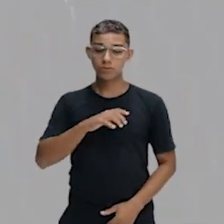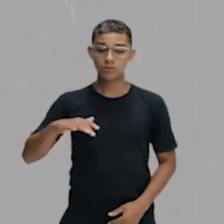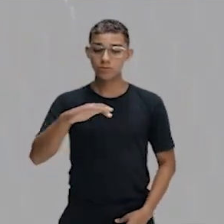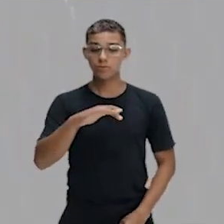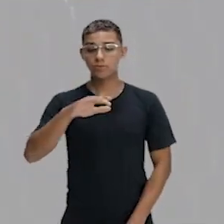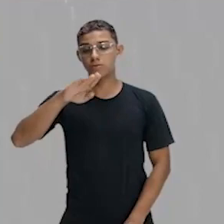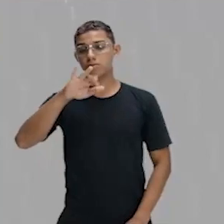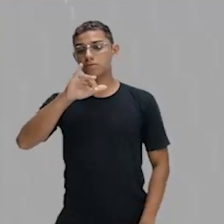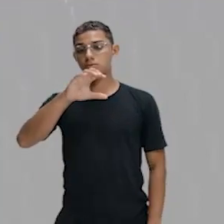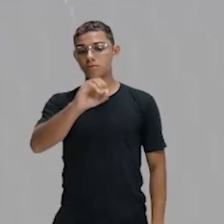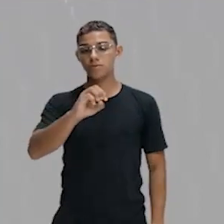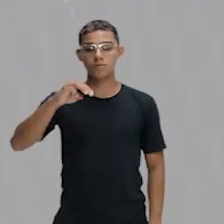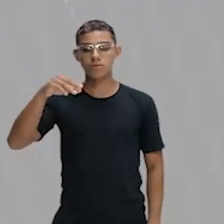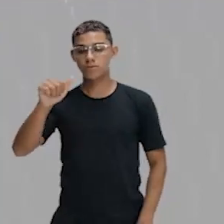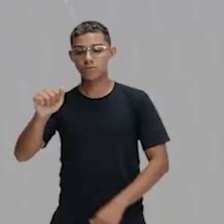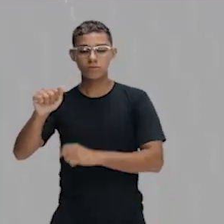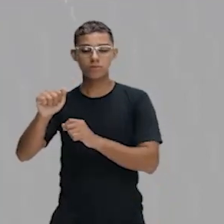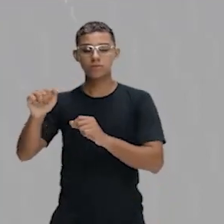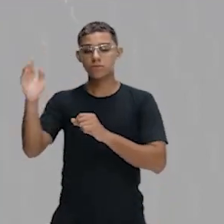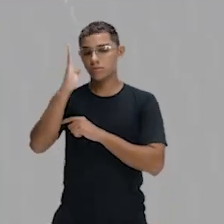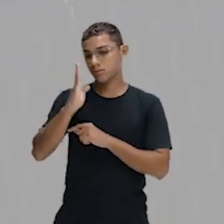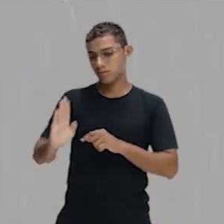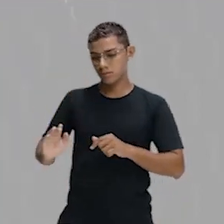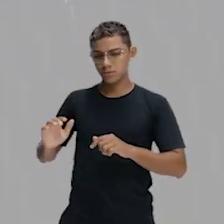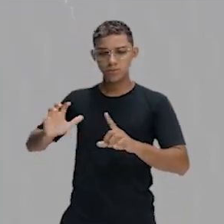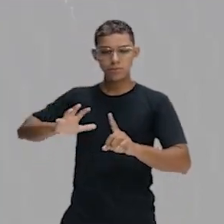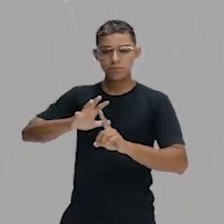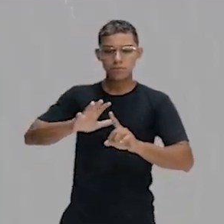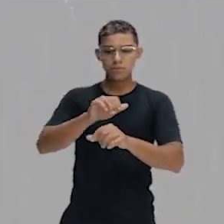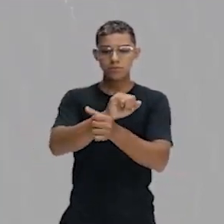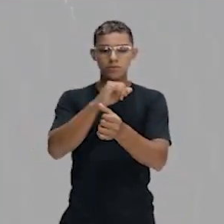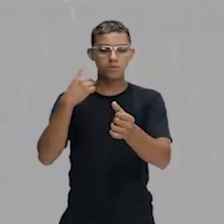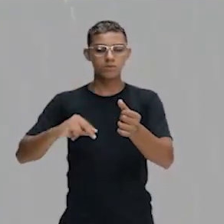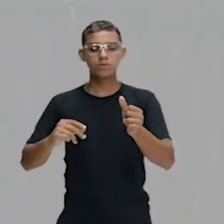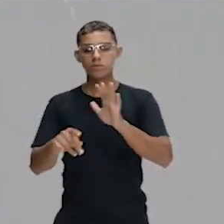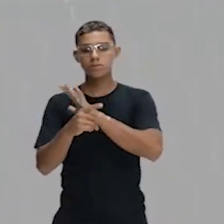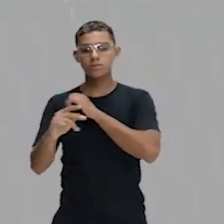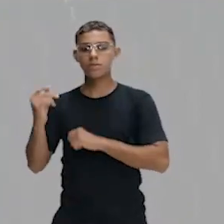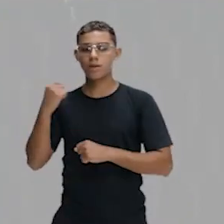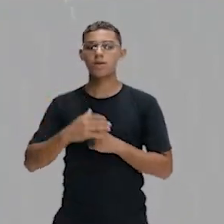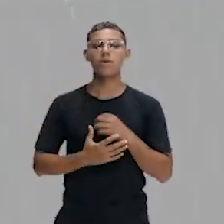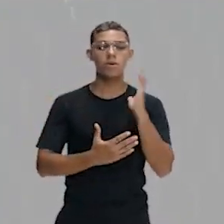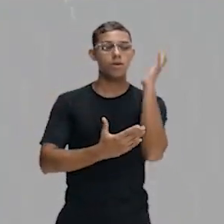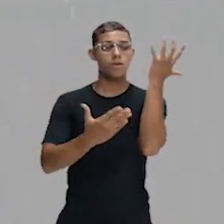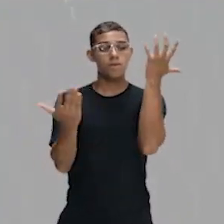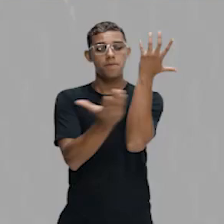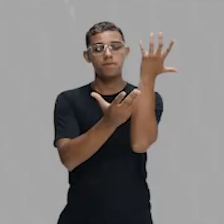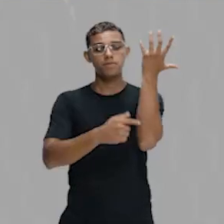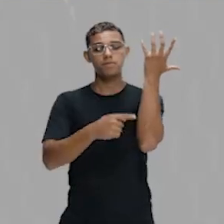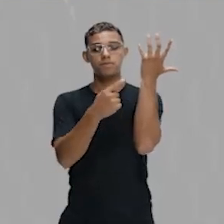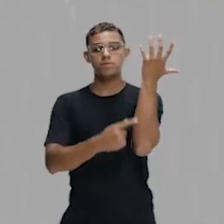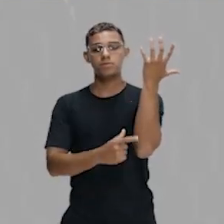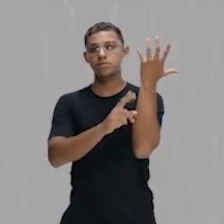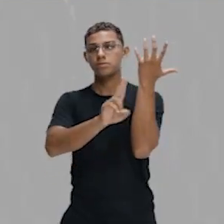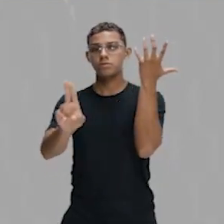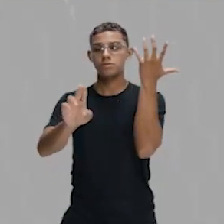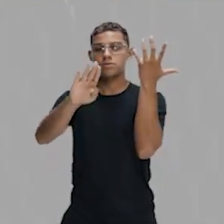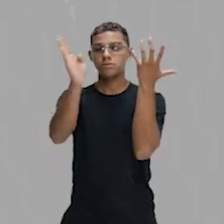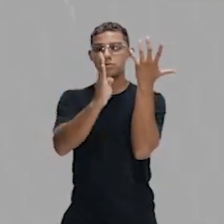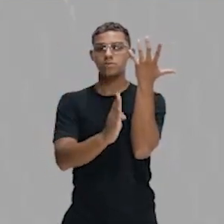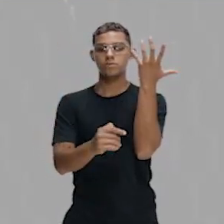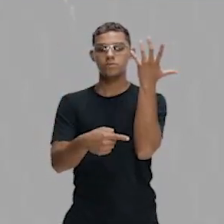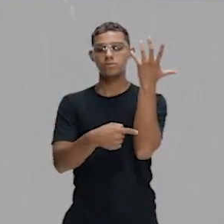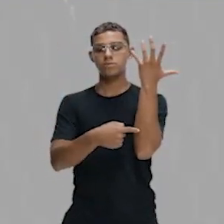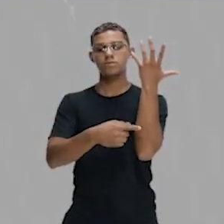bioma brasileiro que sofreu bastante o processo de exploração. Já começa aqui com a exploração do pau-brasil, né? Como vocês já sabem, quando